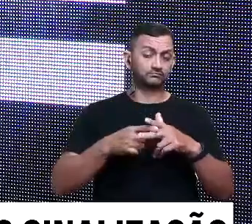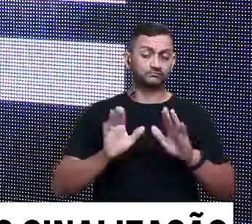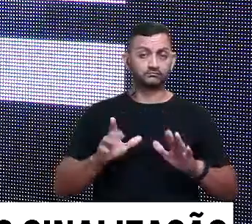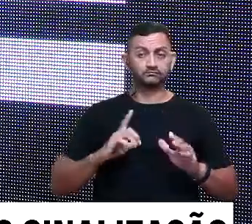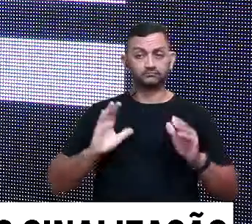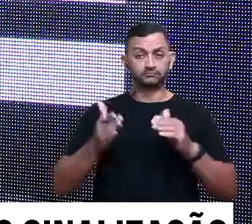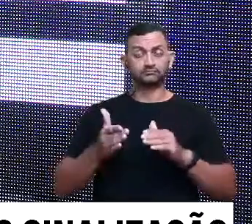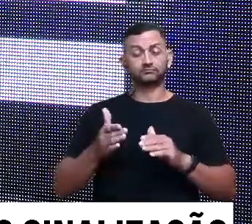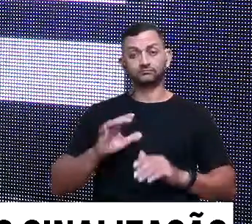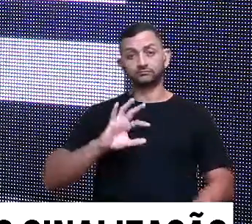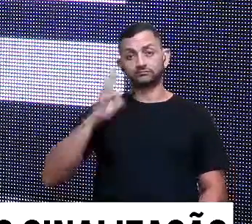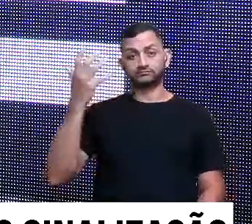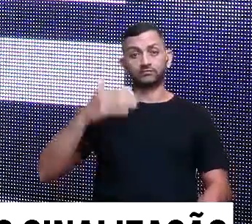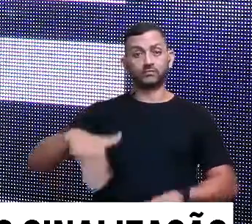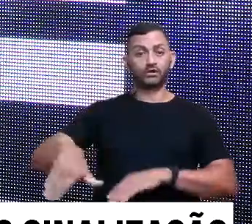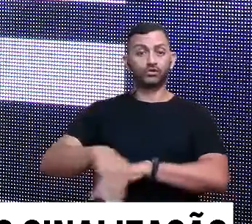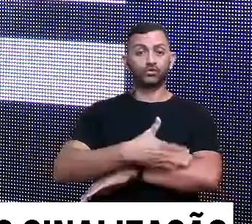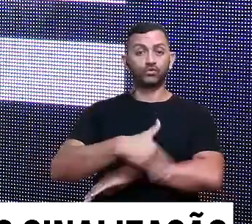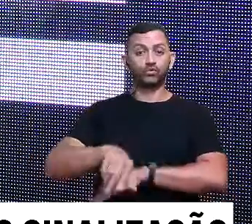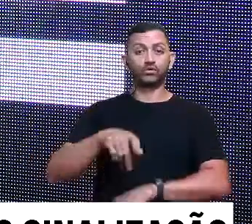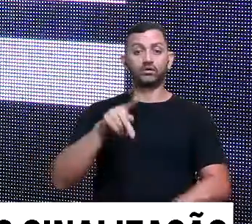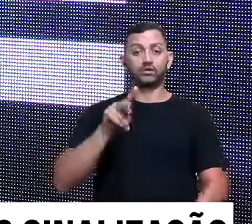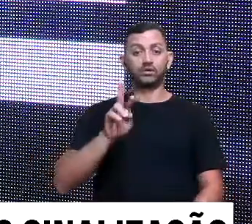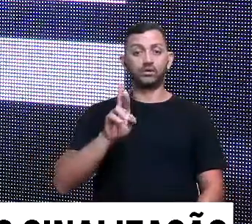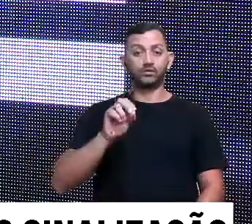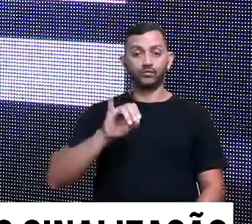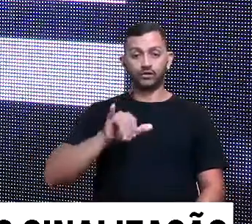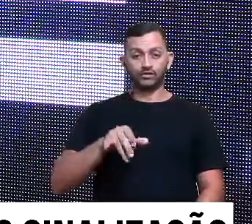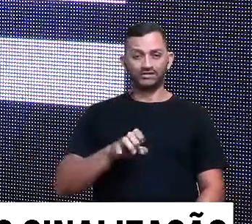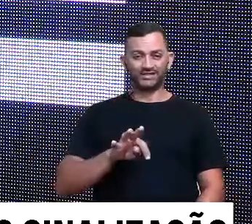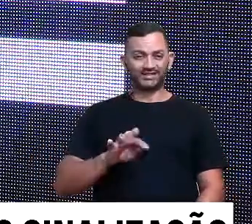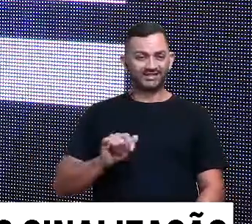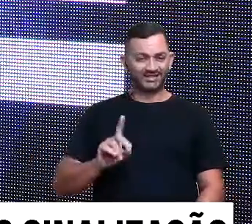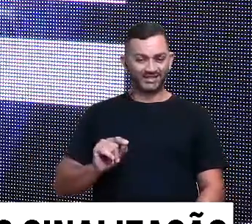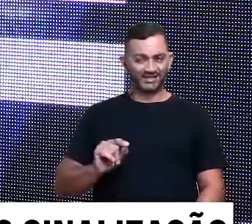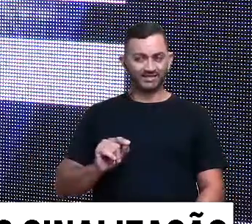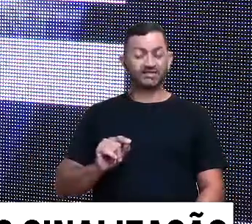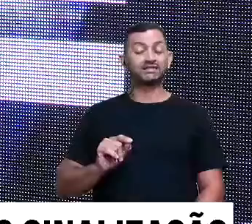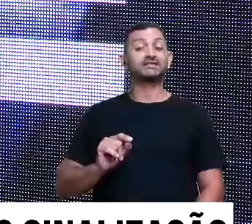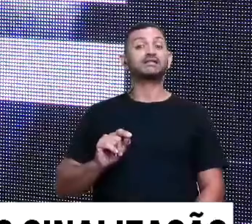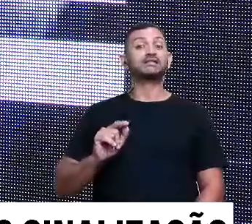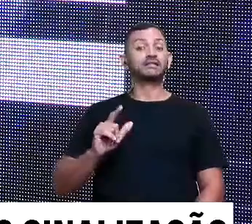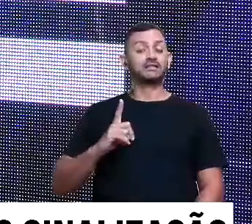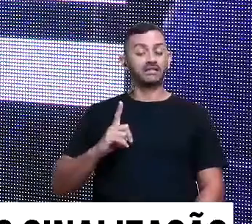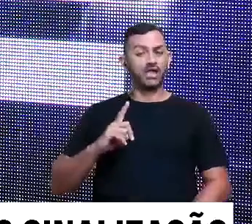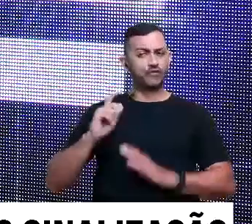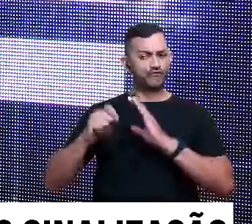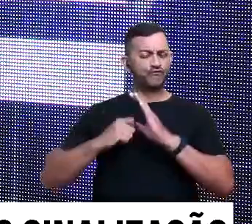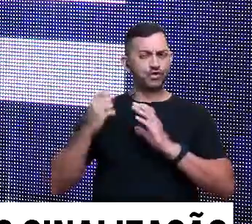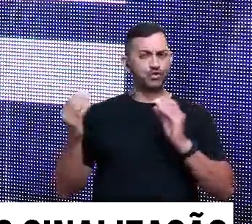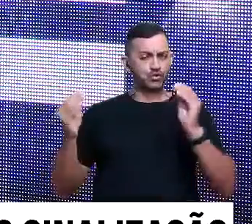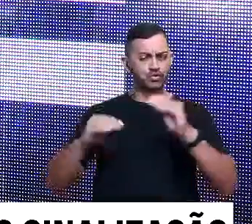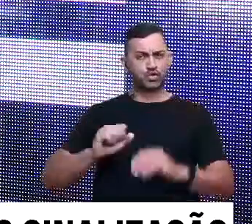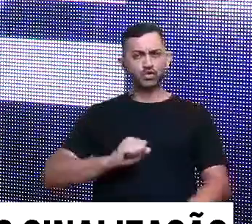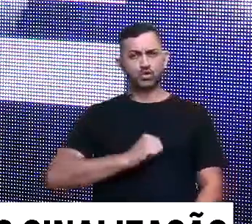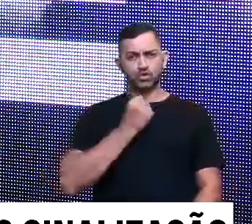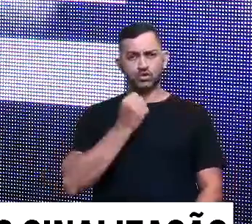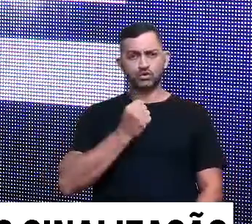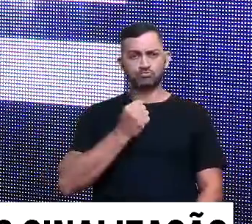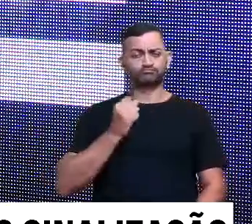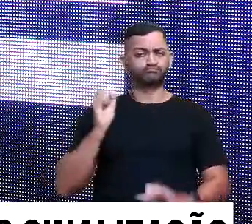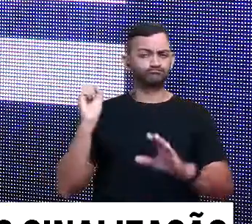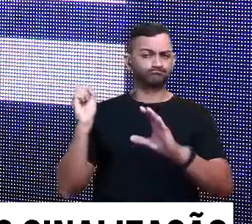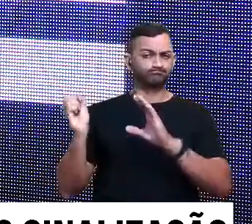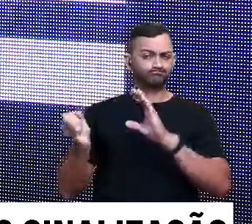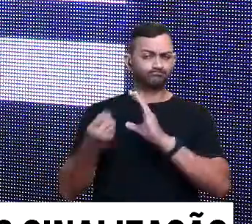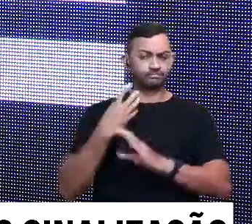em específico, ele aconteceu na rua Projetada. Os moradores enviaram um vídeo para nós indignados com a situação.